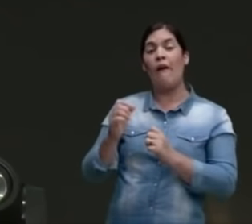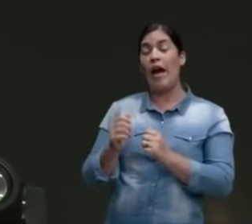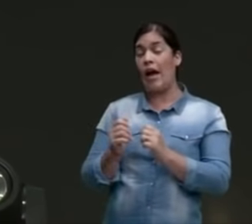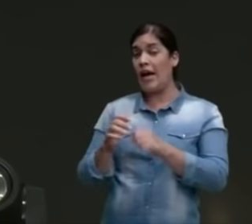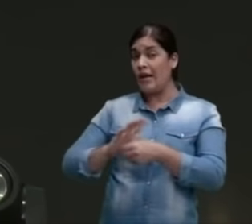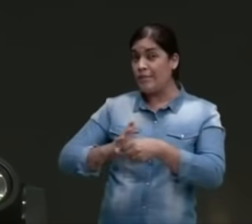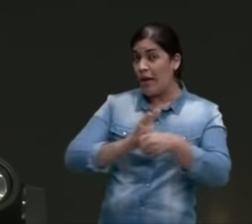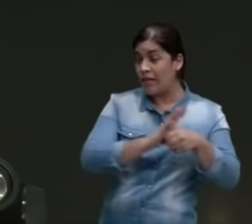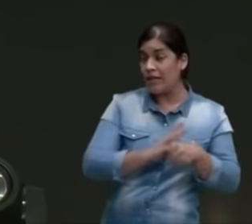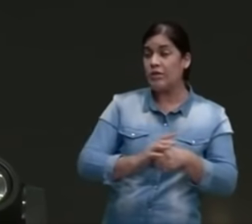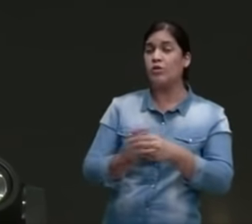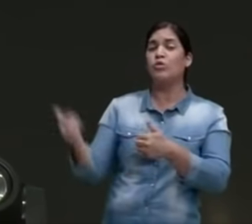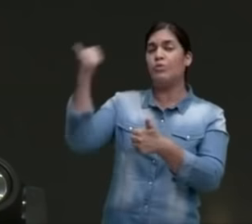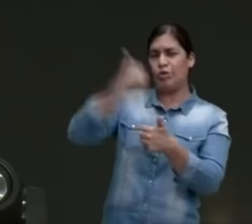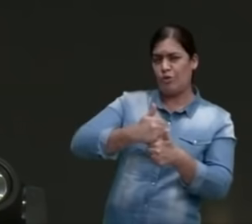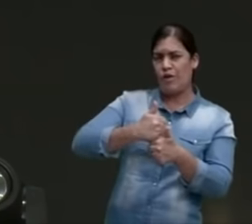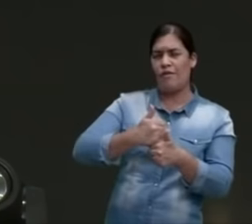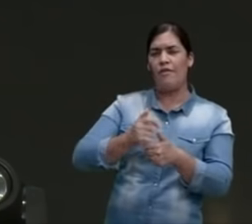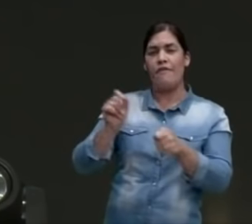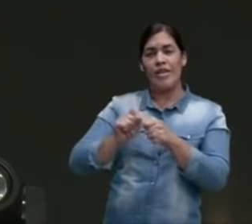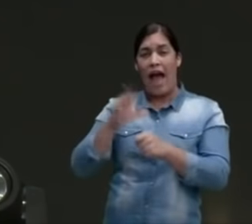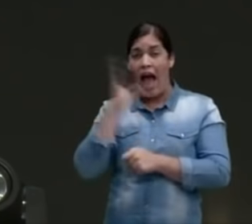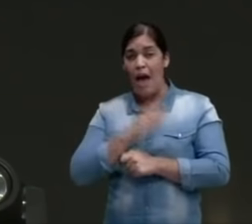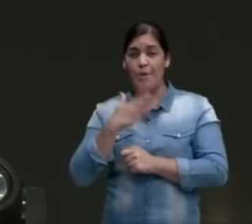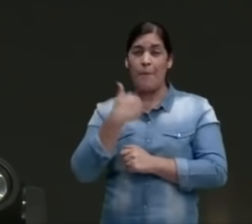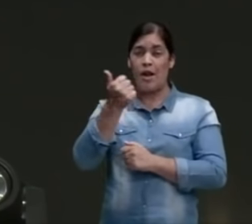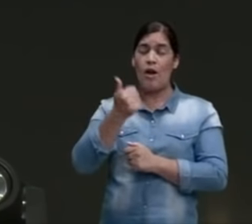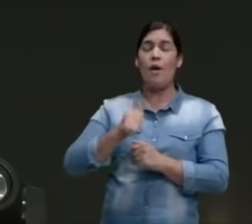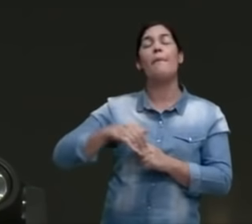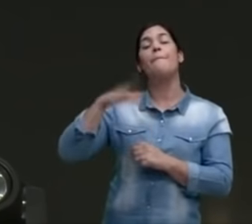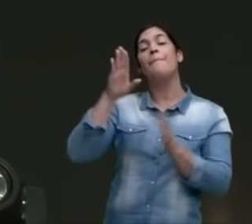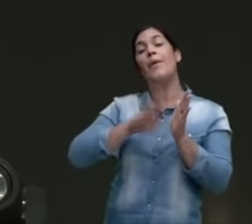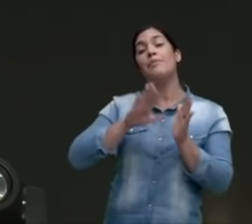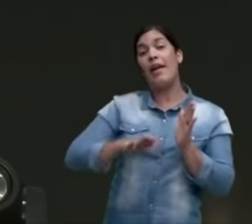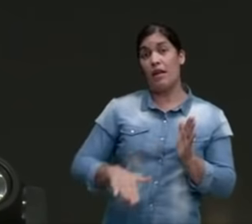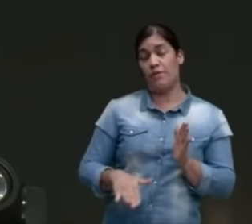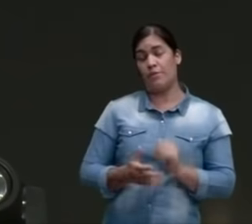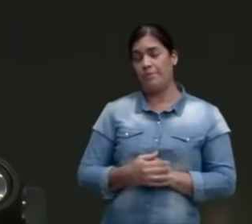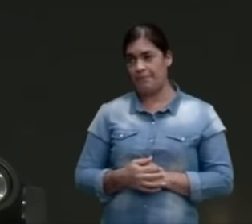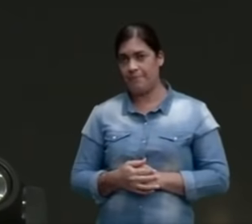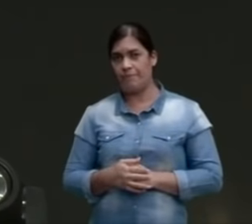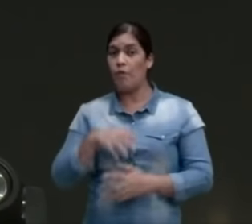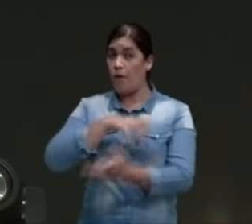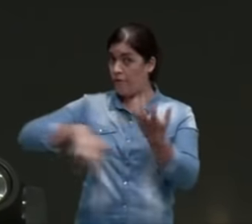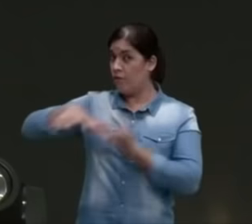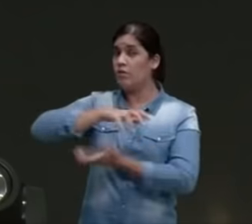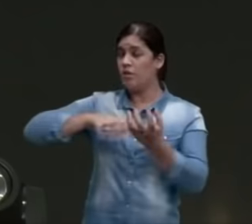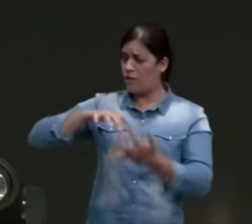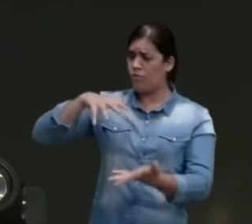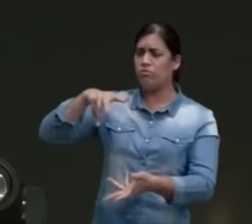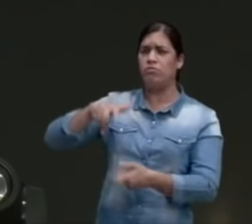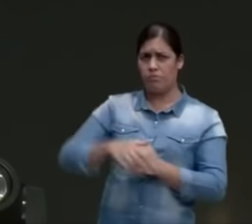faziam até mesmo com mais eficiência, faziam mais rápido, mais barato. Foi uma revolução no mundo. Só